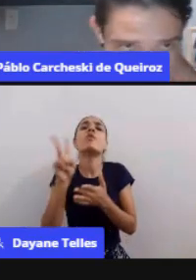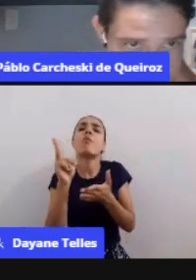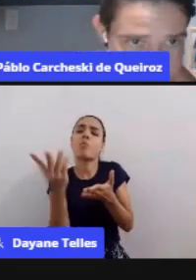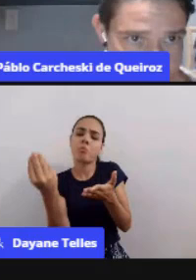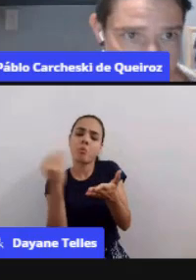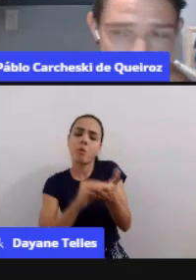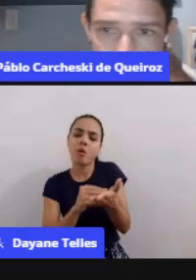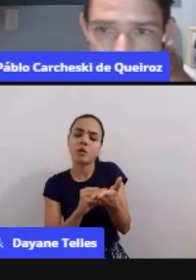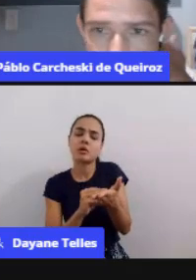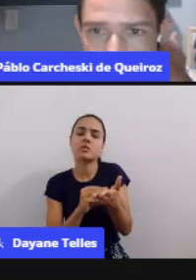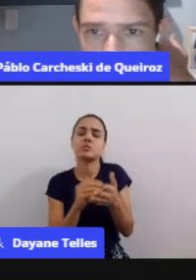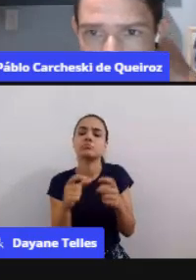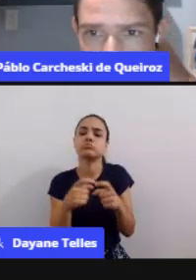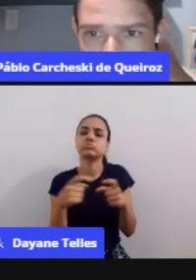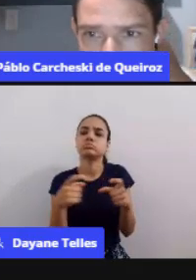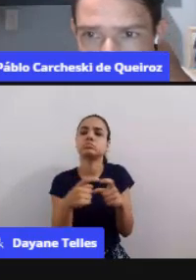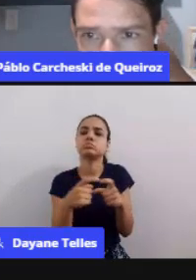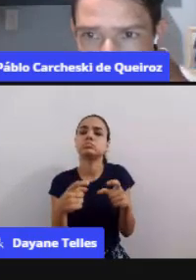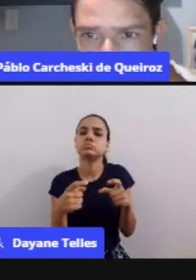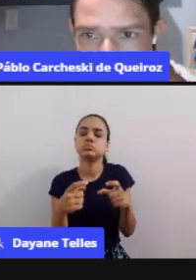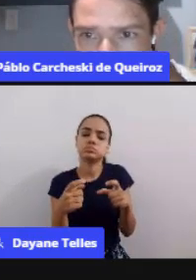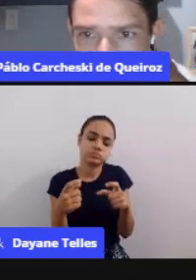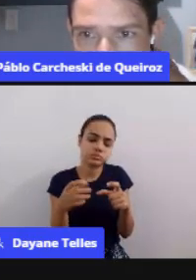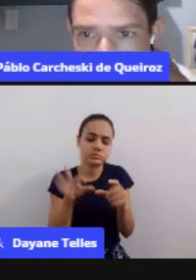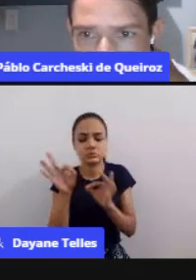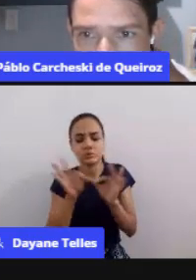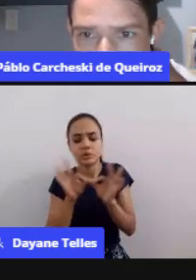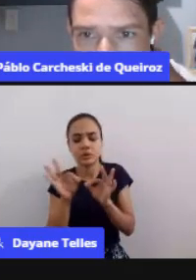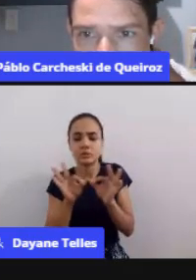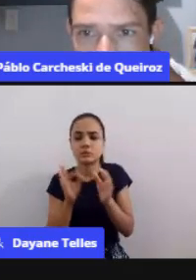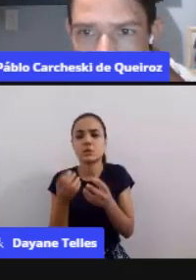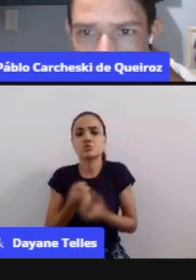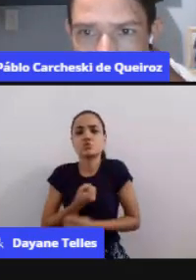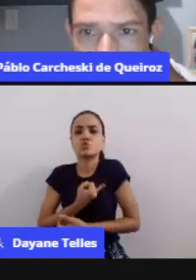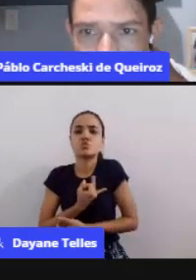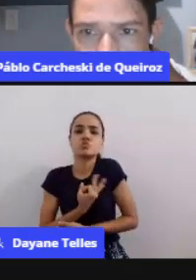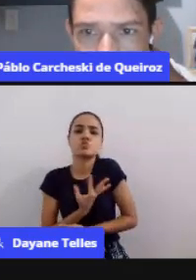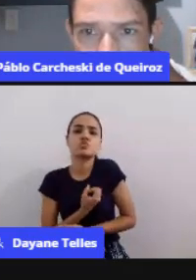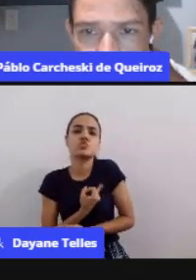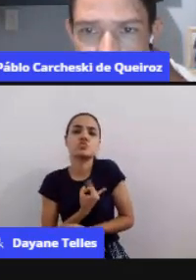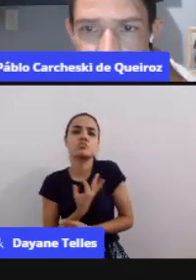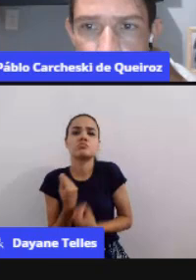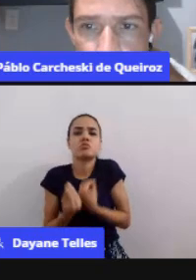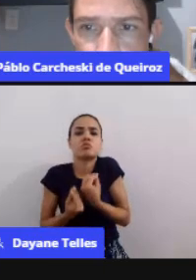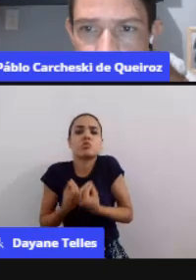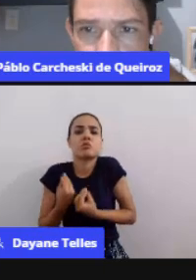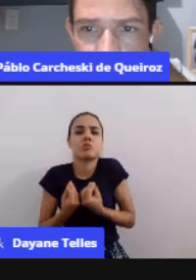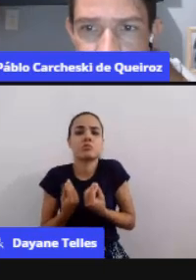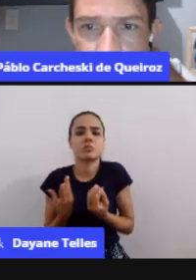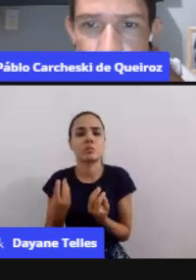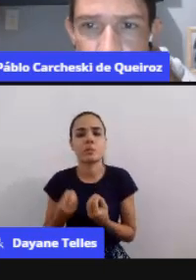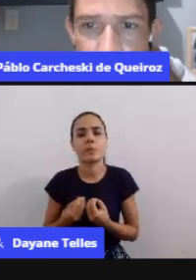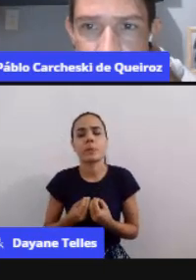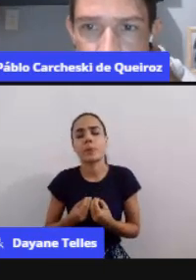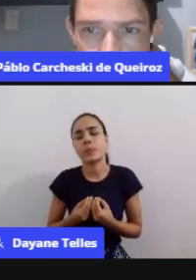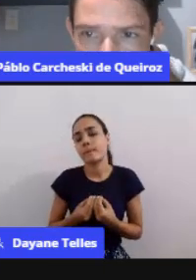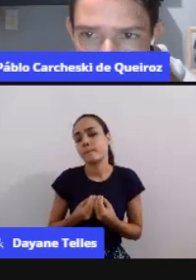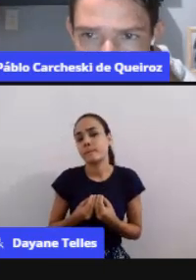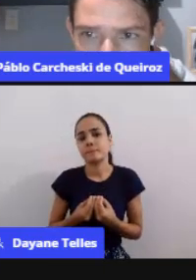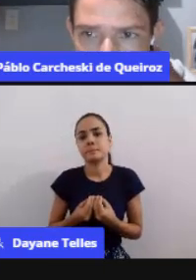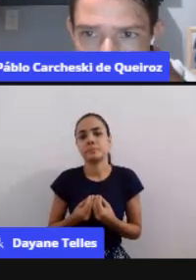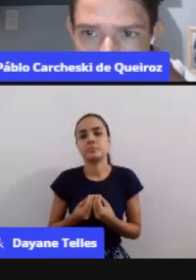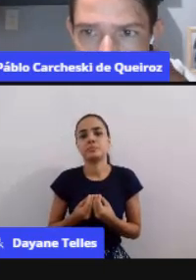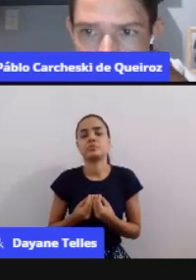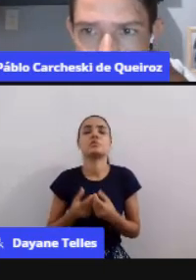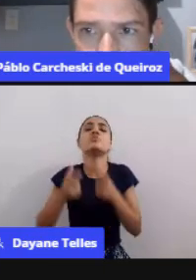possível, né? Como que eu olho ali nessas informações e identifico o 12? Onde estaria o 12 metros